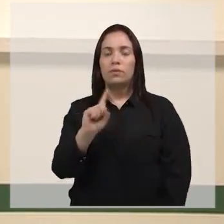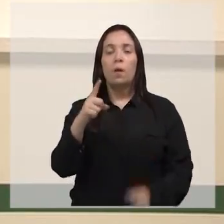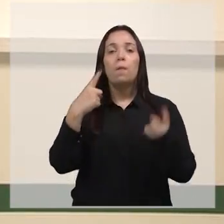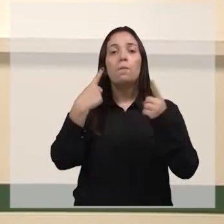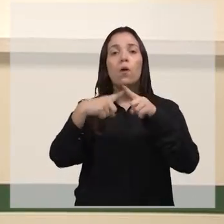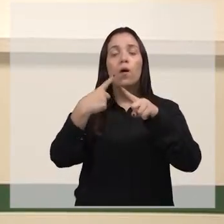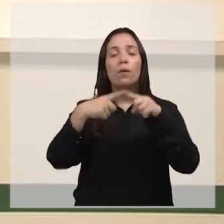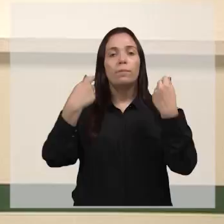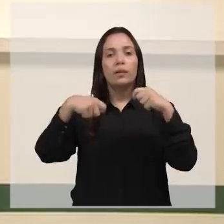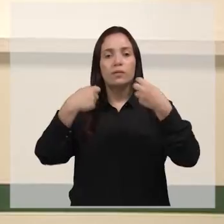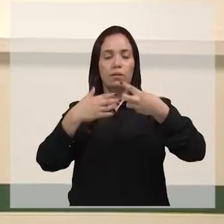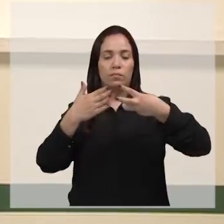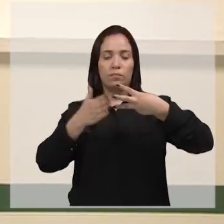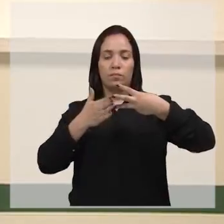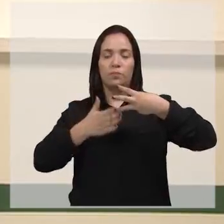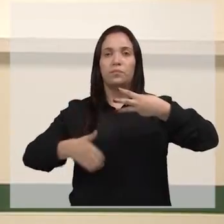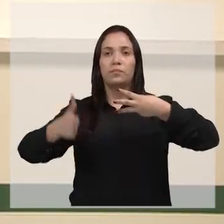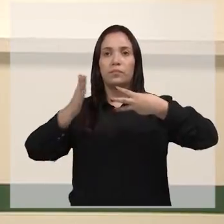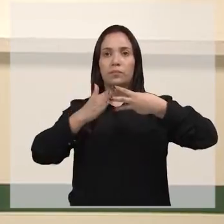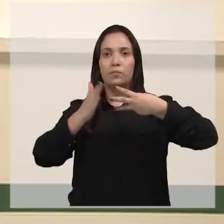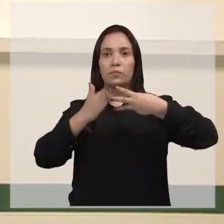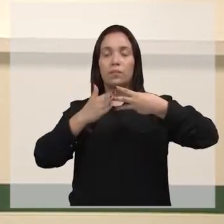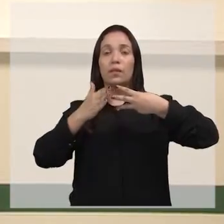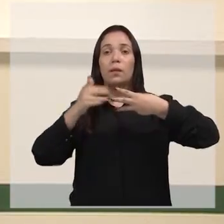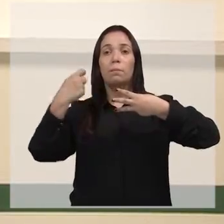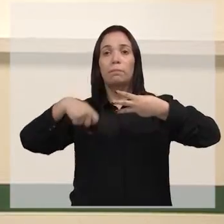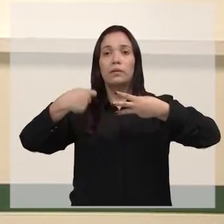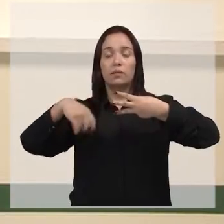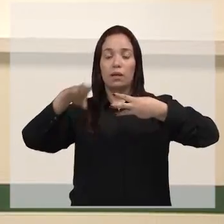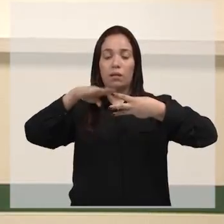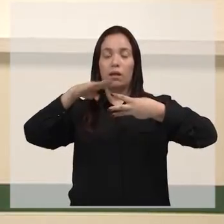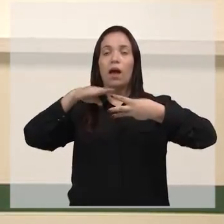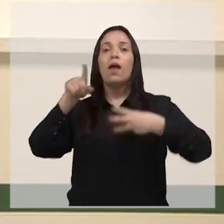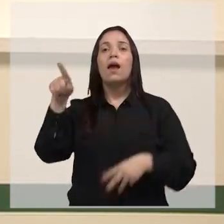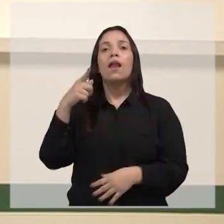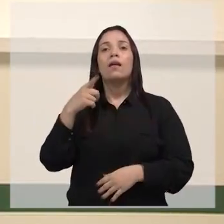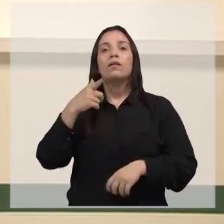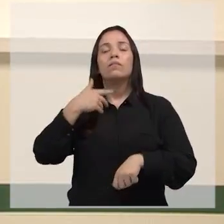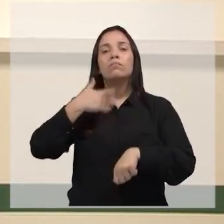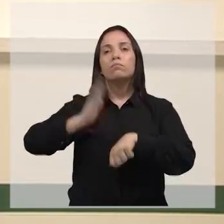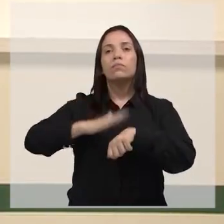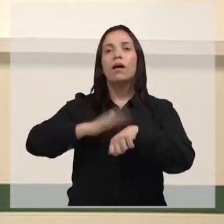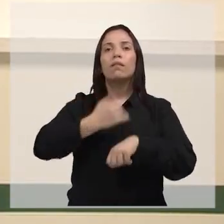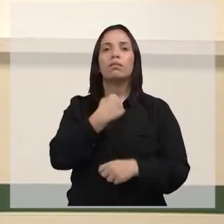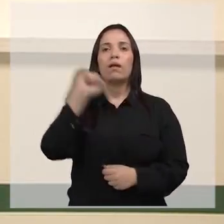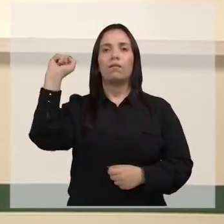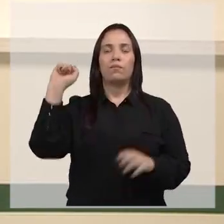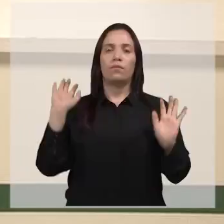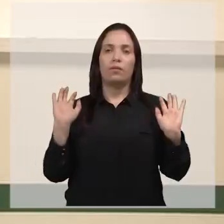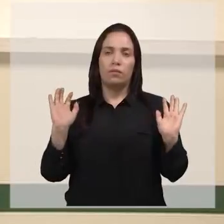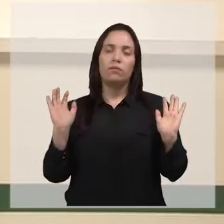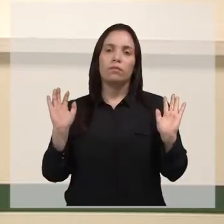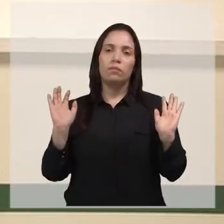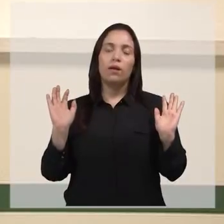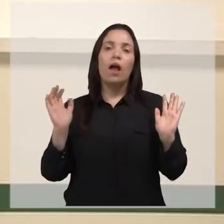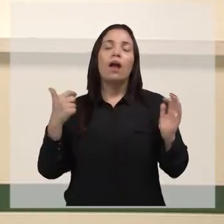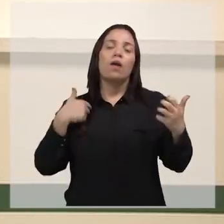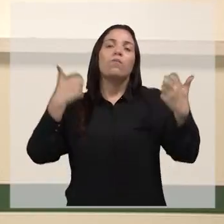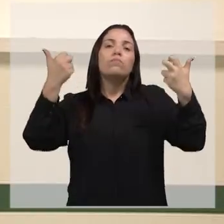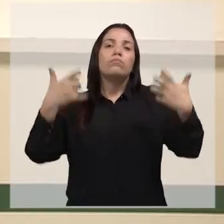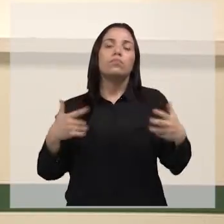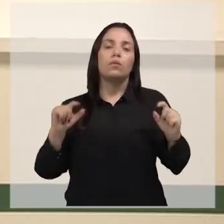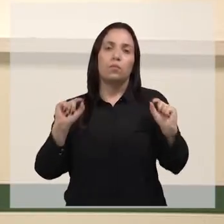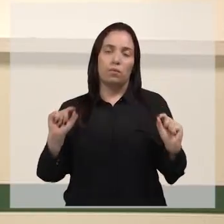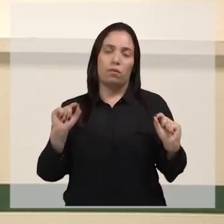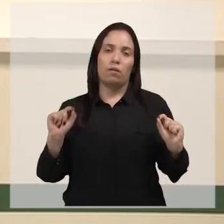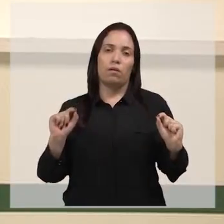instância, né? Que ele não teve o real direito de defesa, entendeu? A questão era essa. Onde é que eu estou querendo chegar?